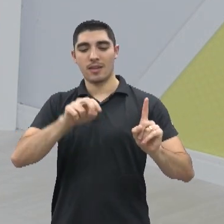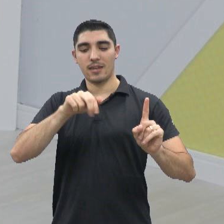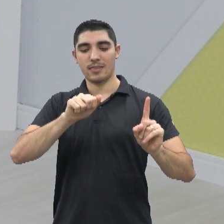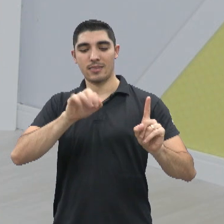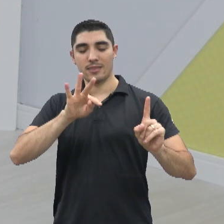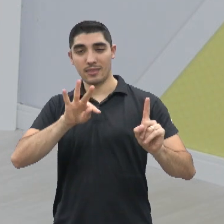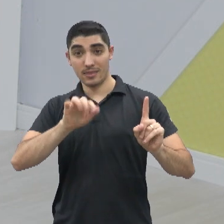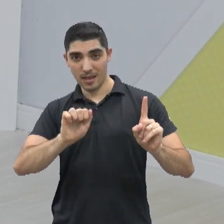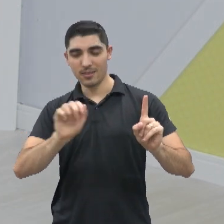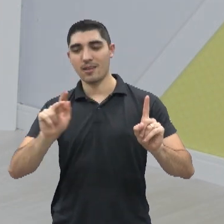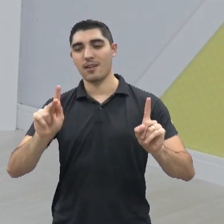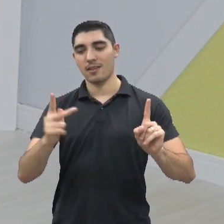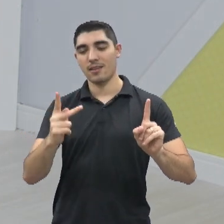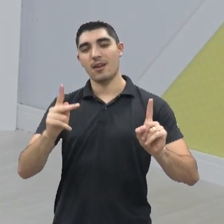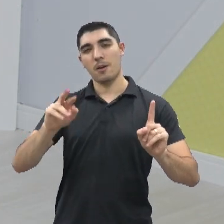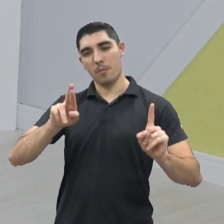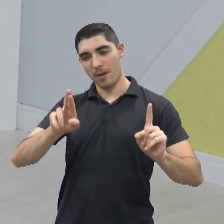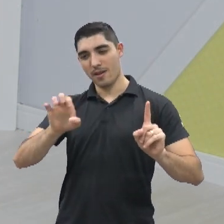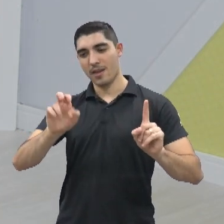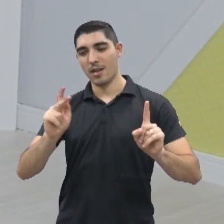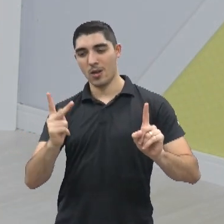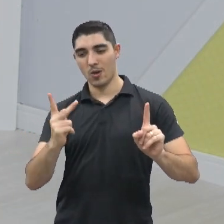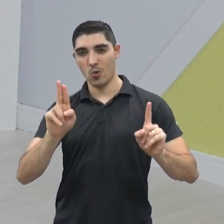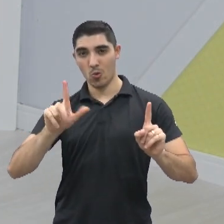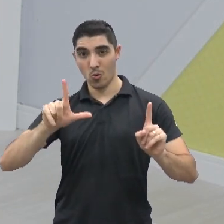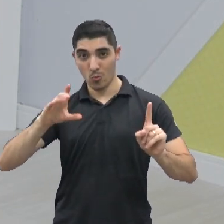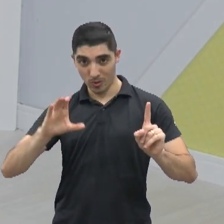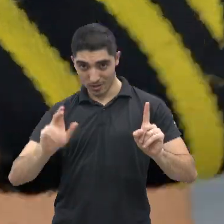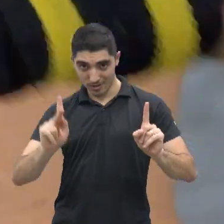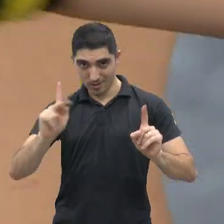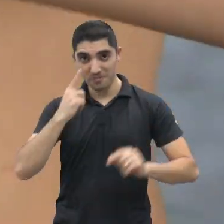do topzera Ralf Siqueira. Solta, Matheus!